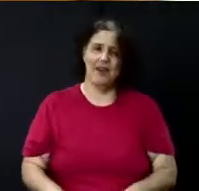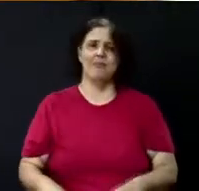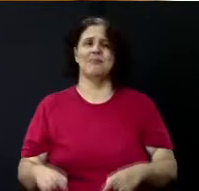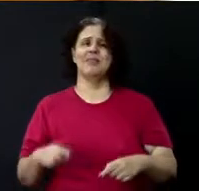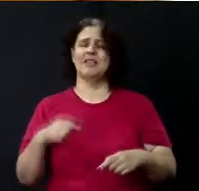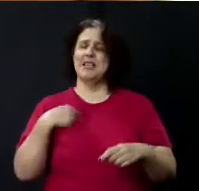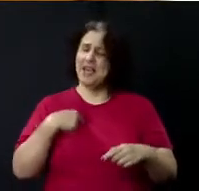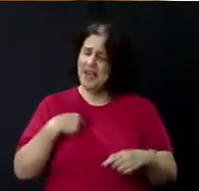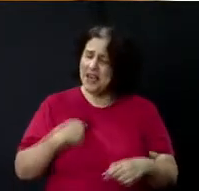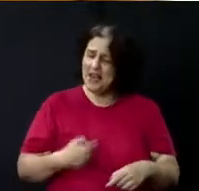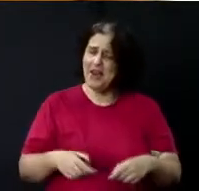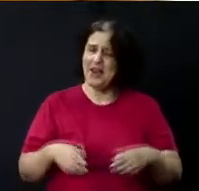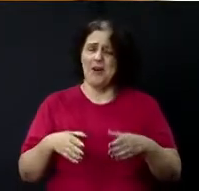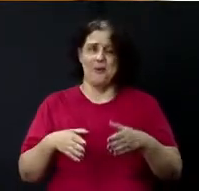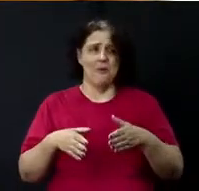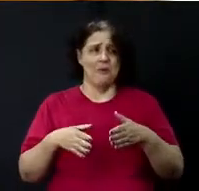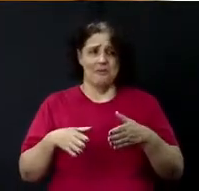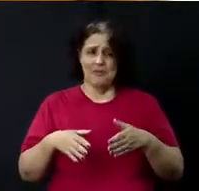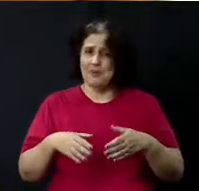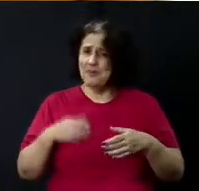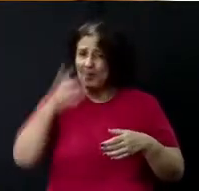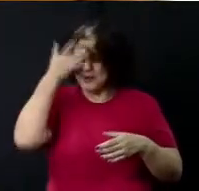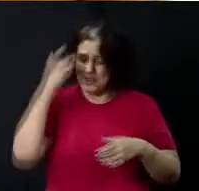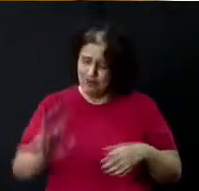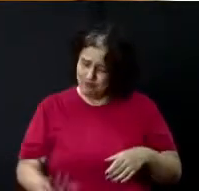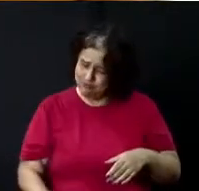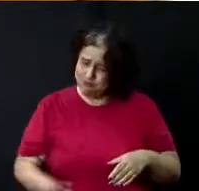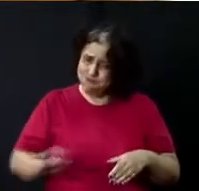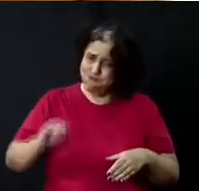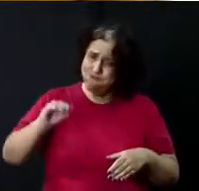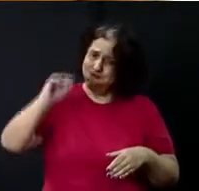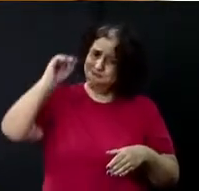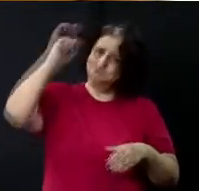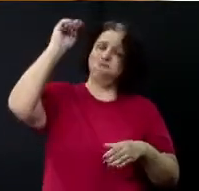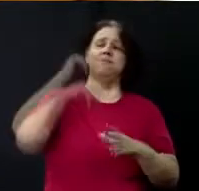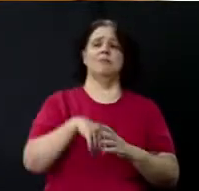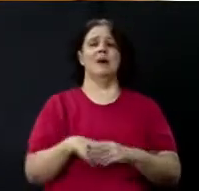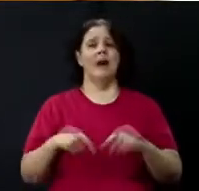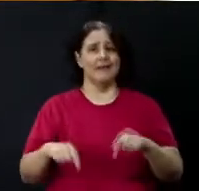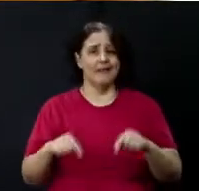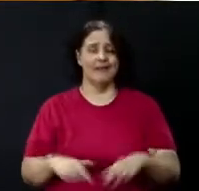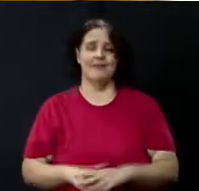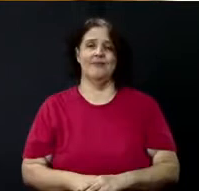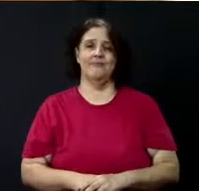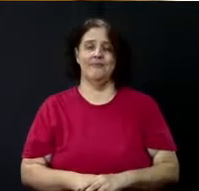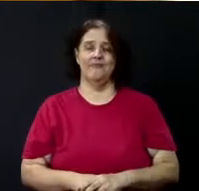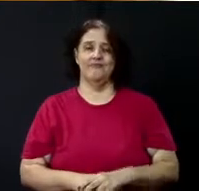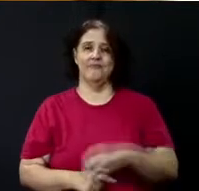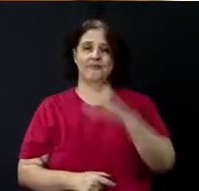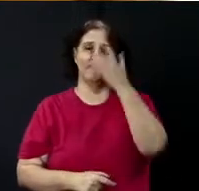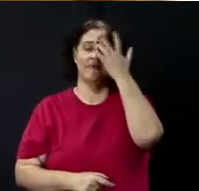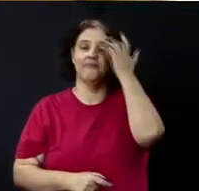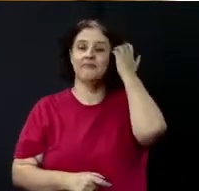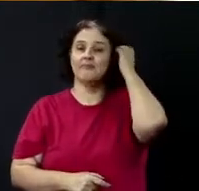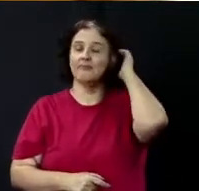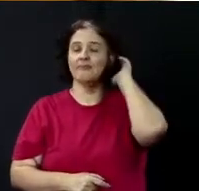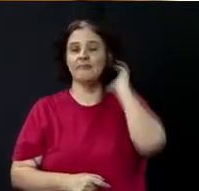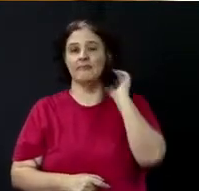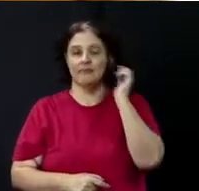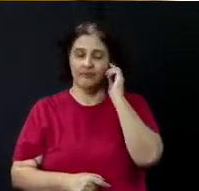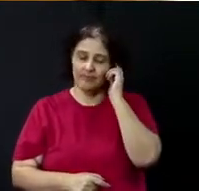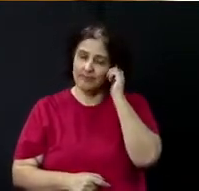dizer, creio que posso dizer, nossa igreja. Bom, esse estrangeiro, esse quase estrangeiro, me leva então